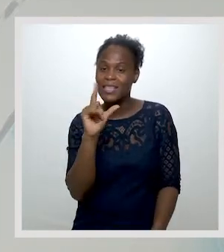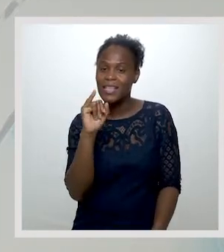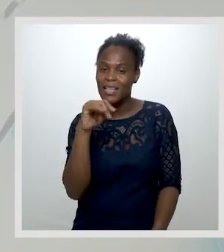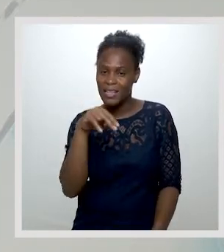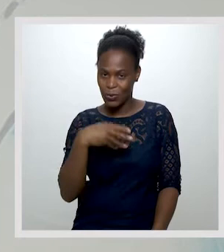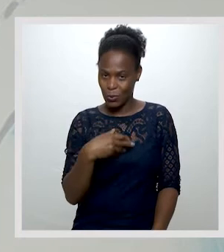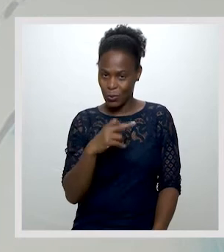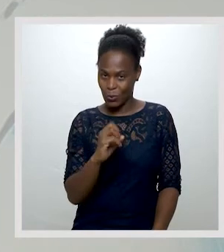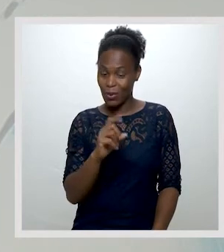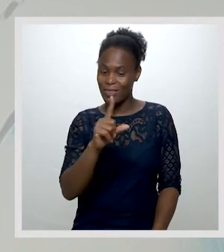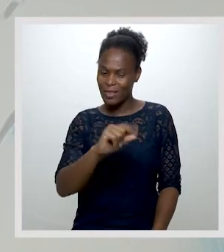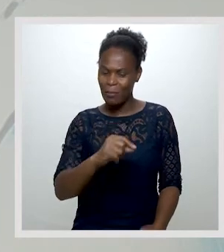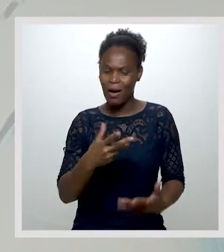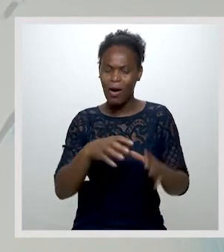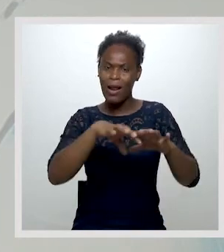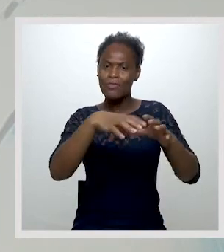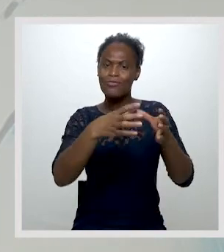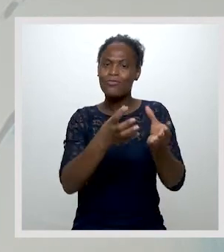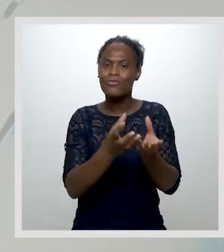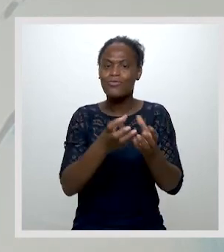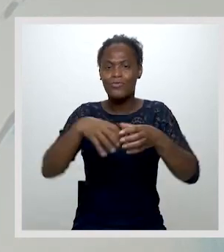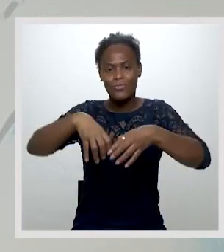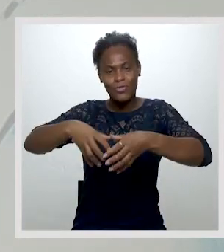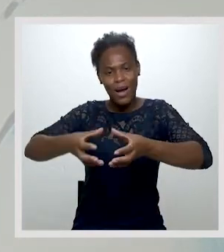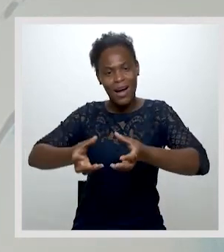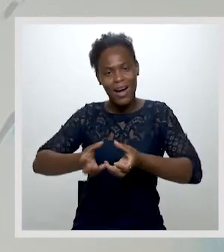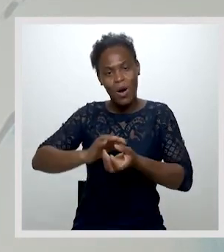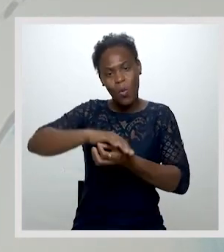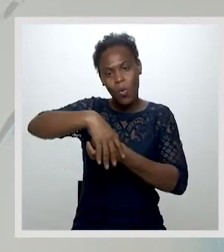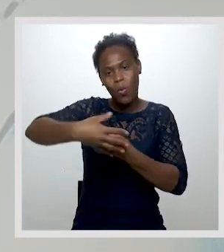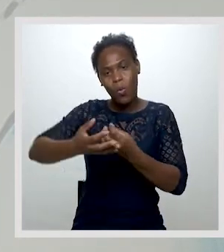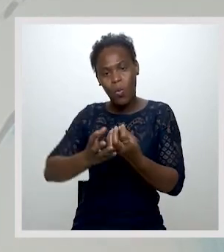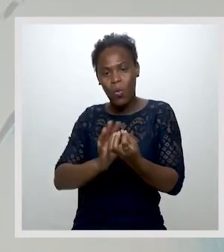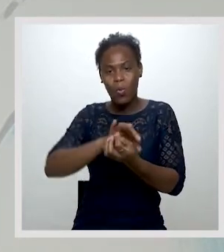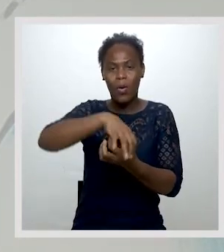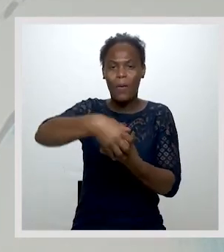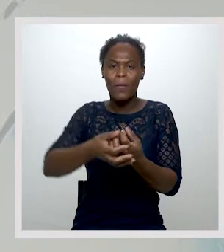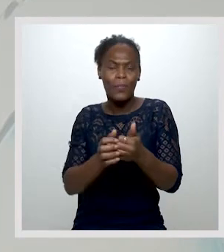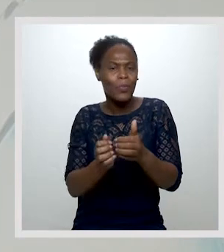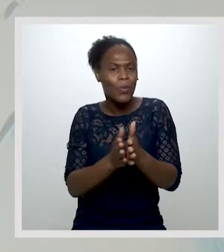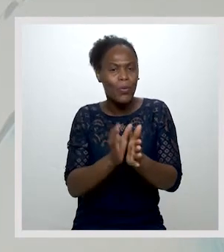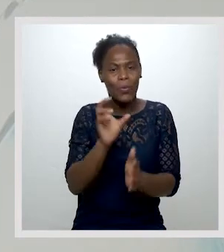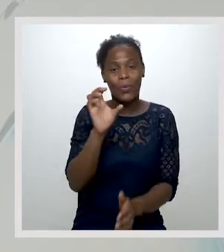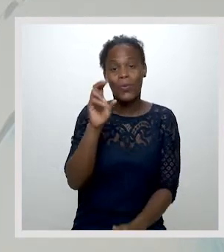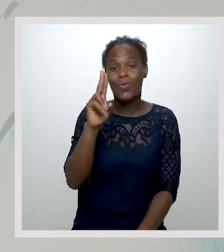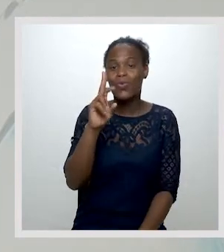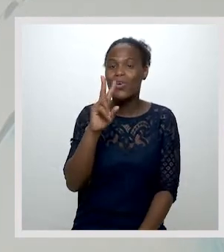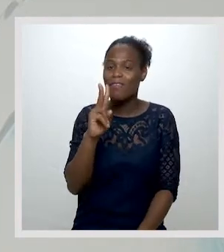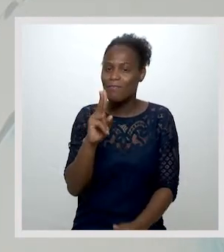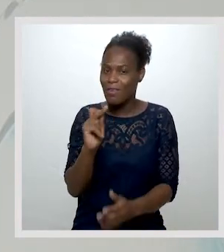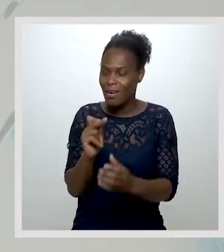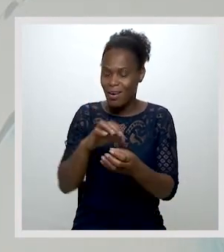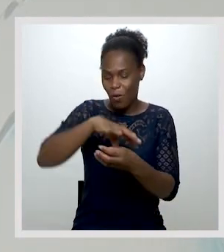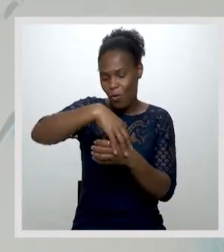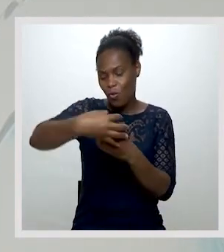a esfera? Ela é toda curva. Se ela é toda curva,